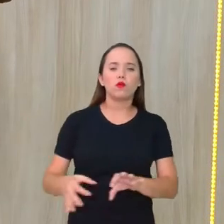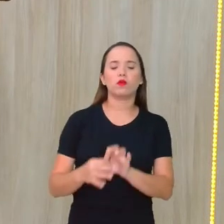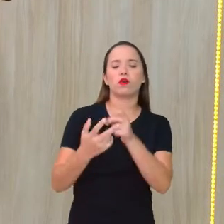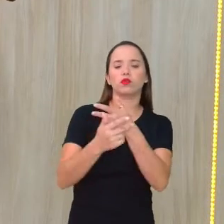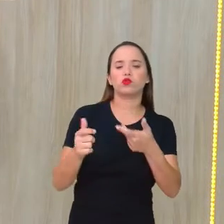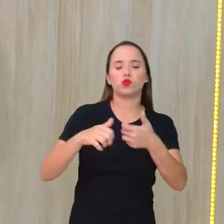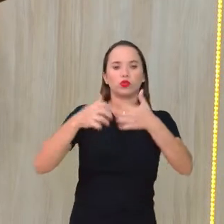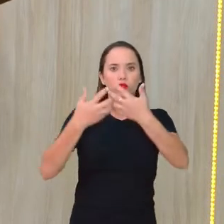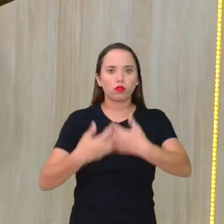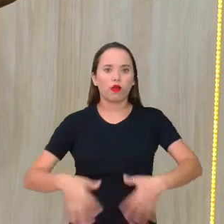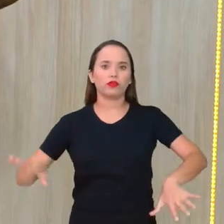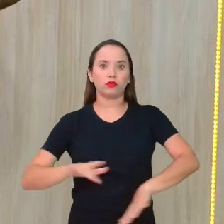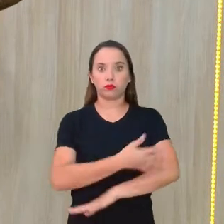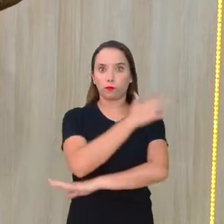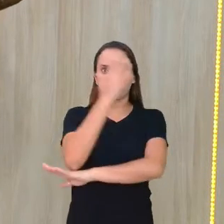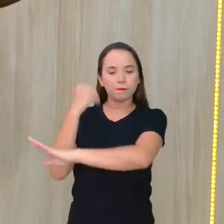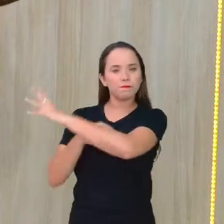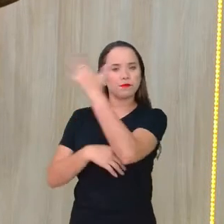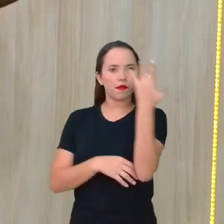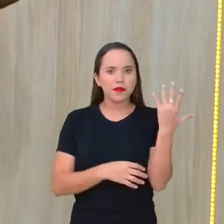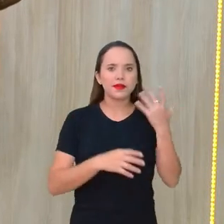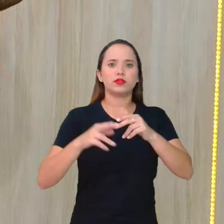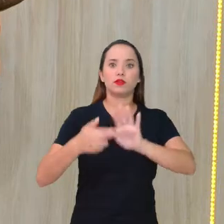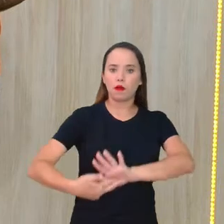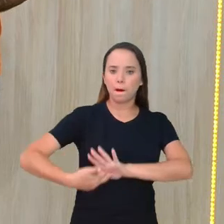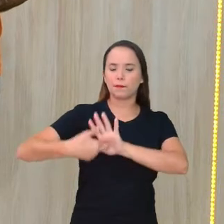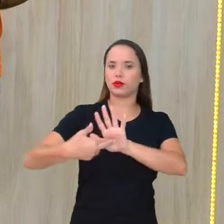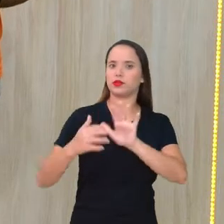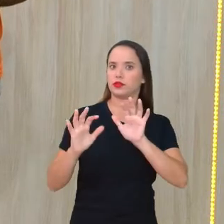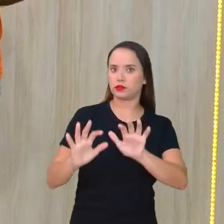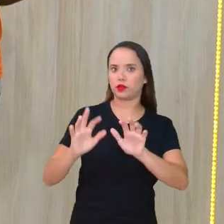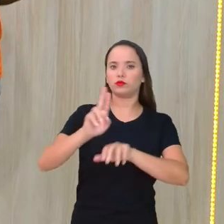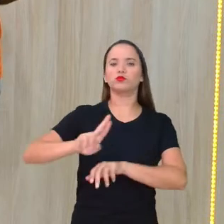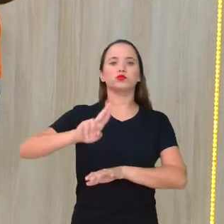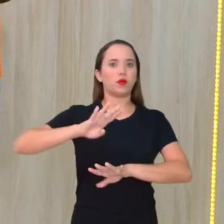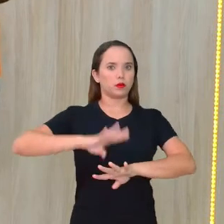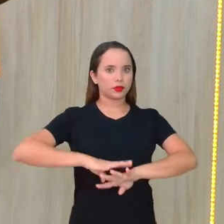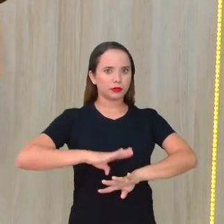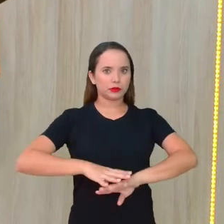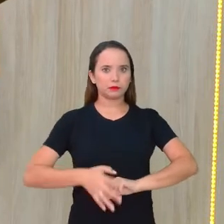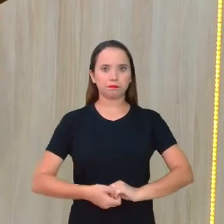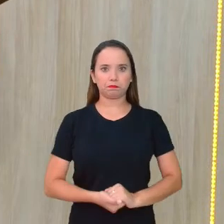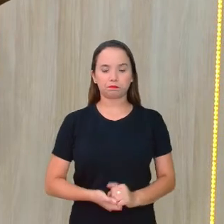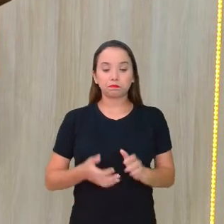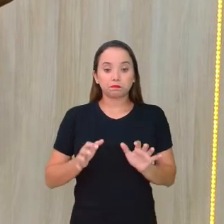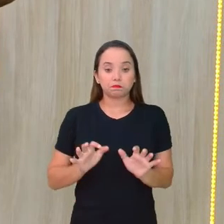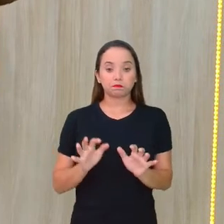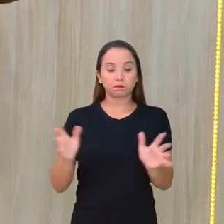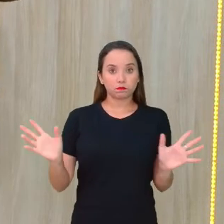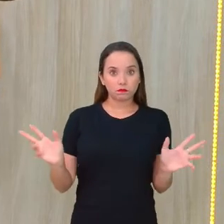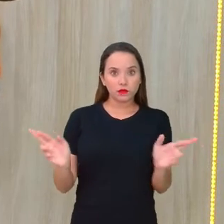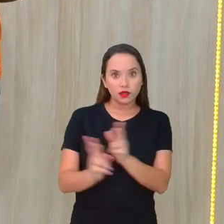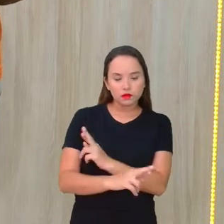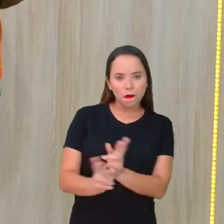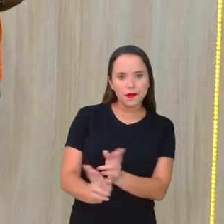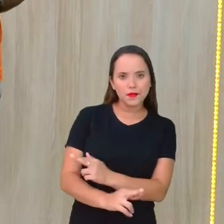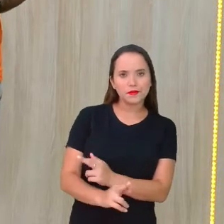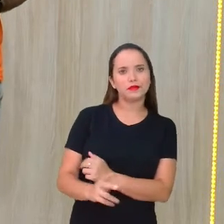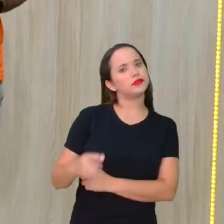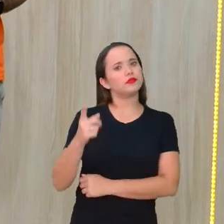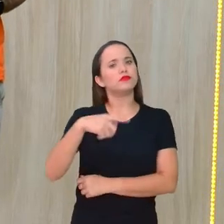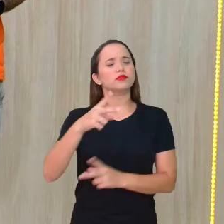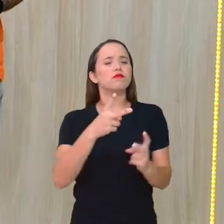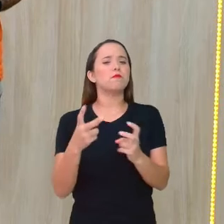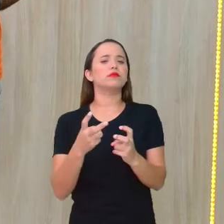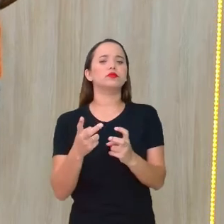sociais representadas através da matemática, tá certo? E essa relação que você vai perceber aí, ela trata muito